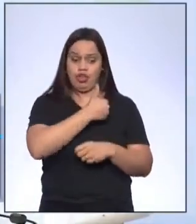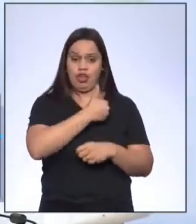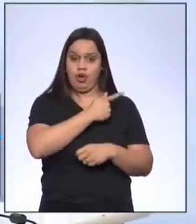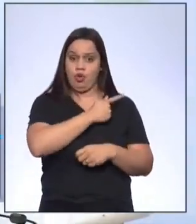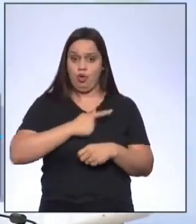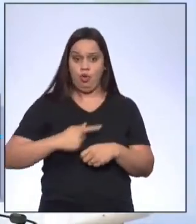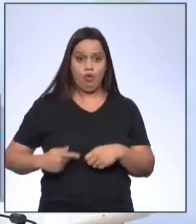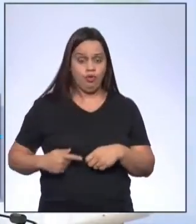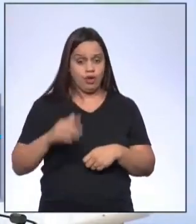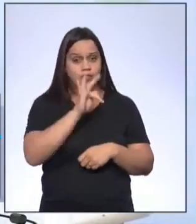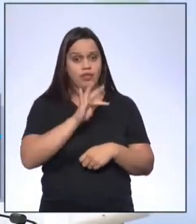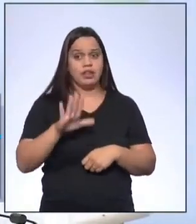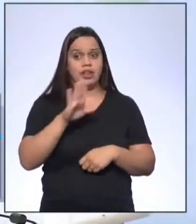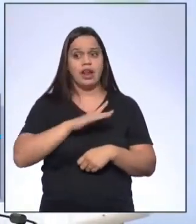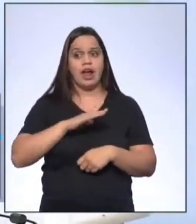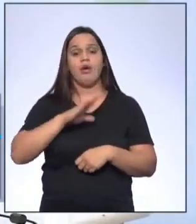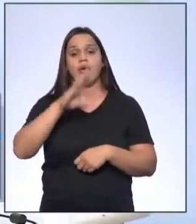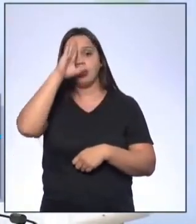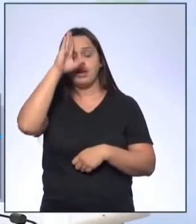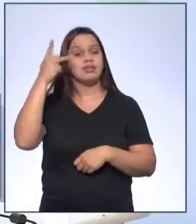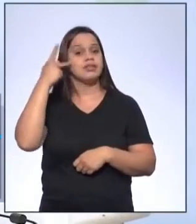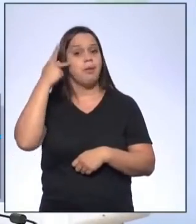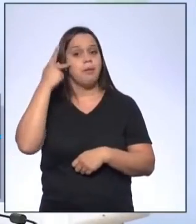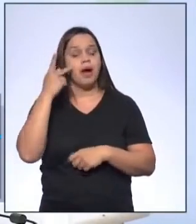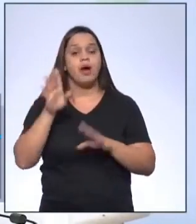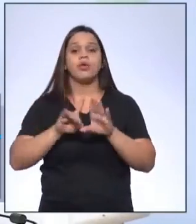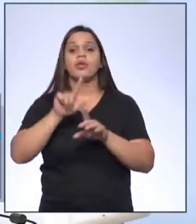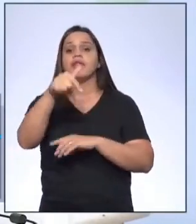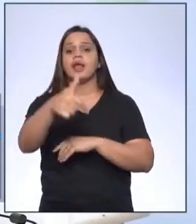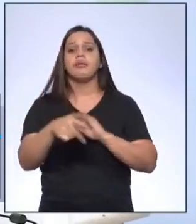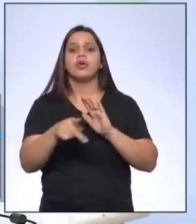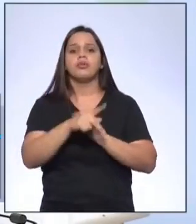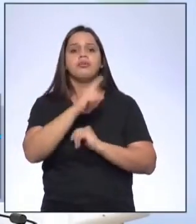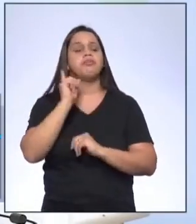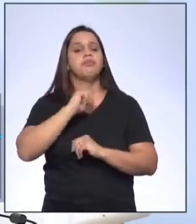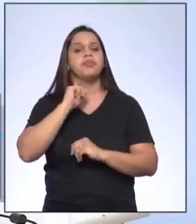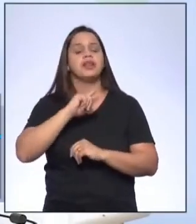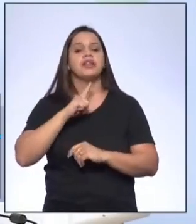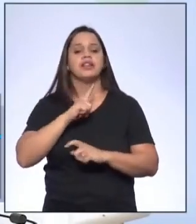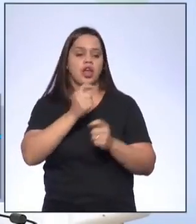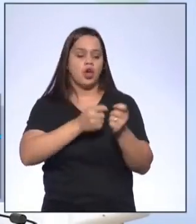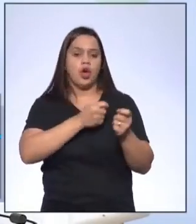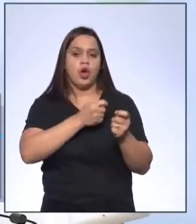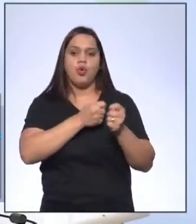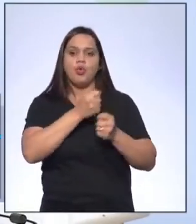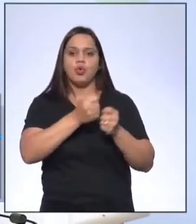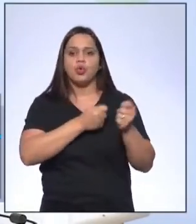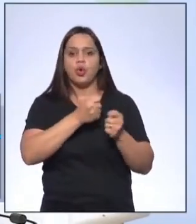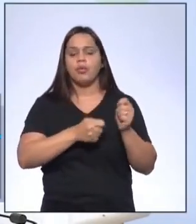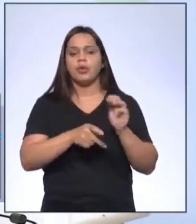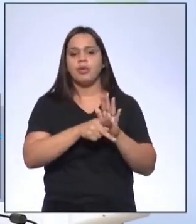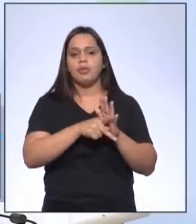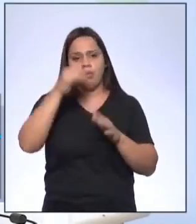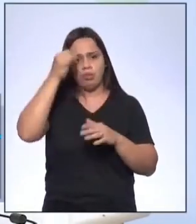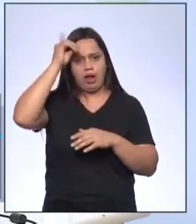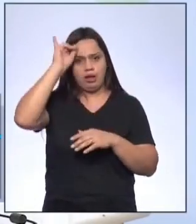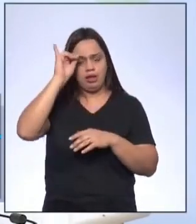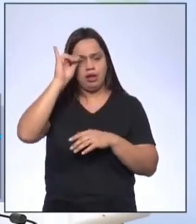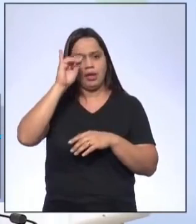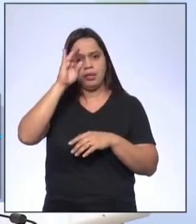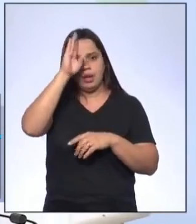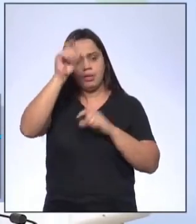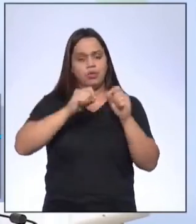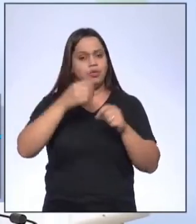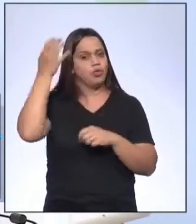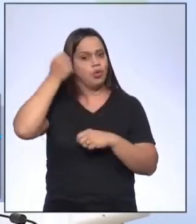São Paulo, pela oligarquia cafeeira, ora em Minas Gerais, que tinha o domínio aí, né, da pecuária, principalmente aí do